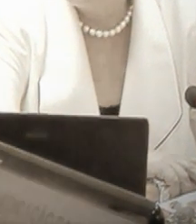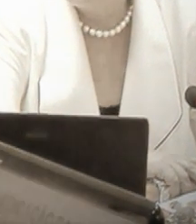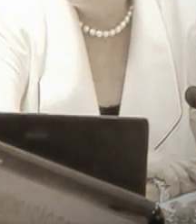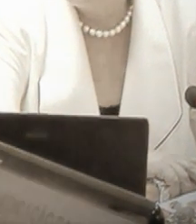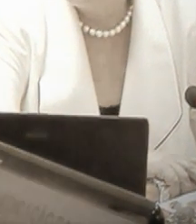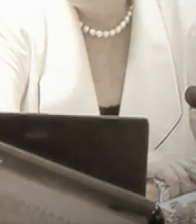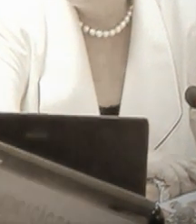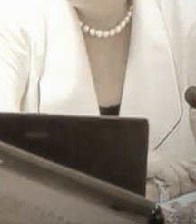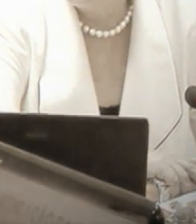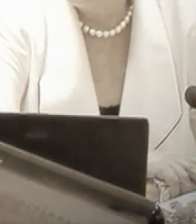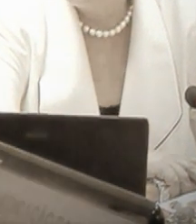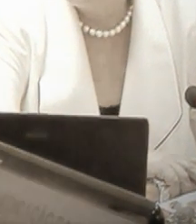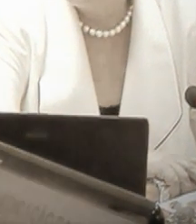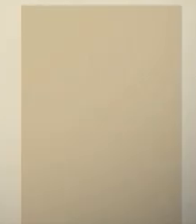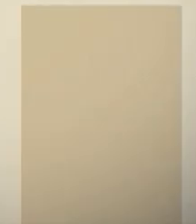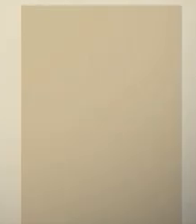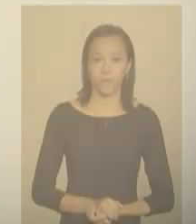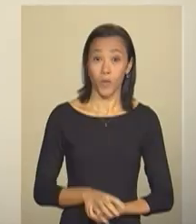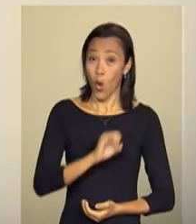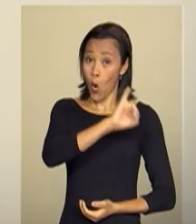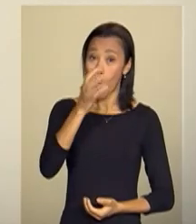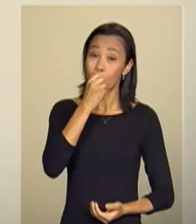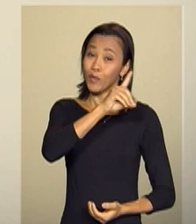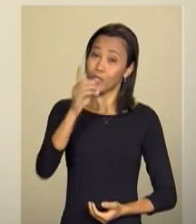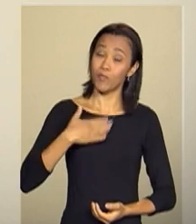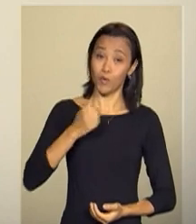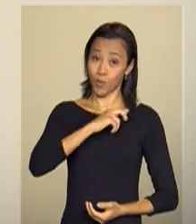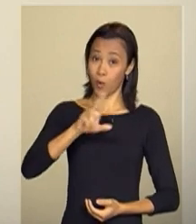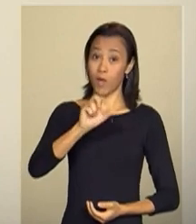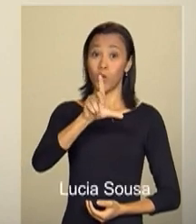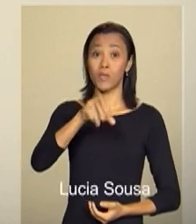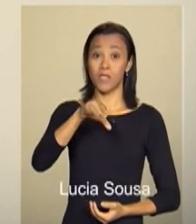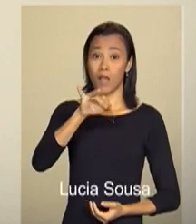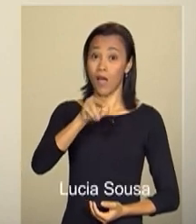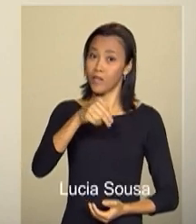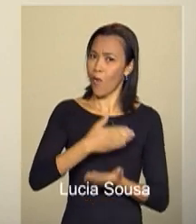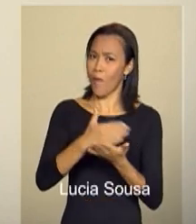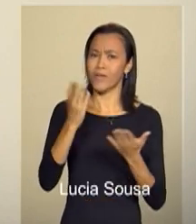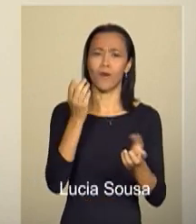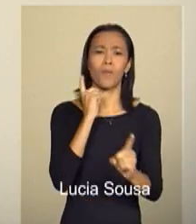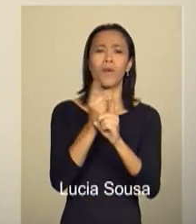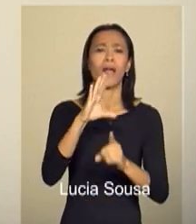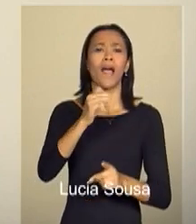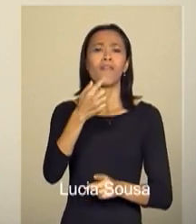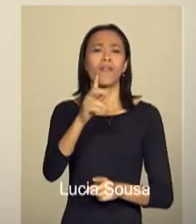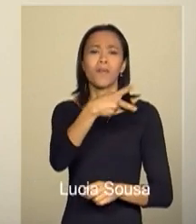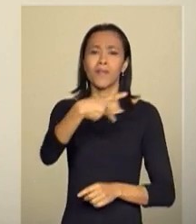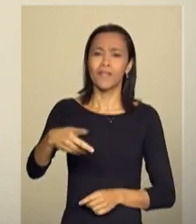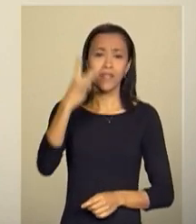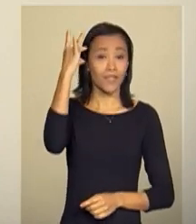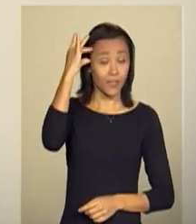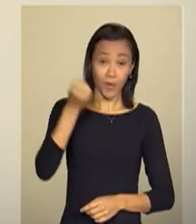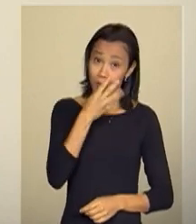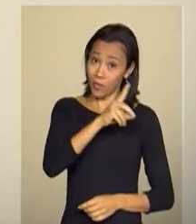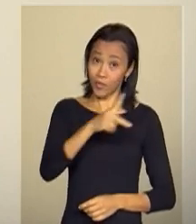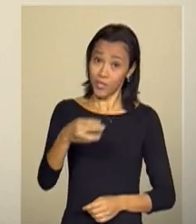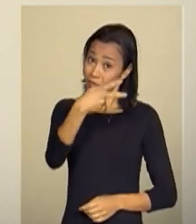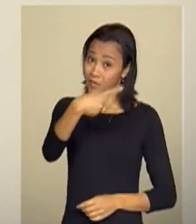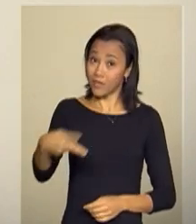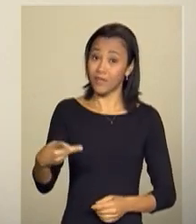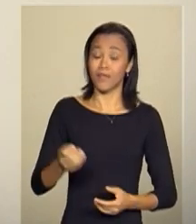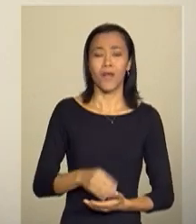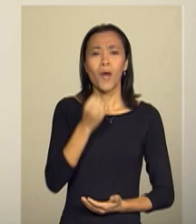café com a Presidenta Olá bom dia eu sou o Luciano cechas e começa agora mais um café com a presidenta Dilma Bom dia